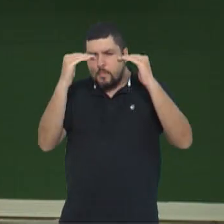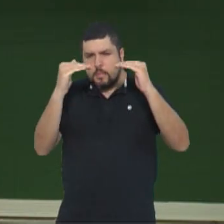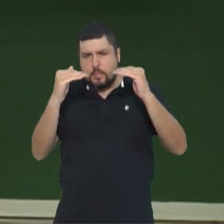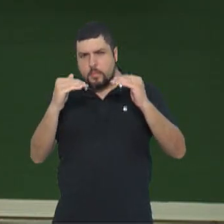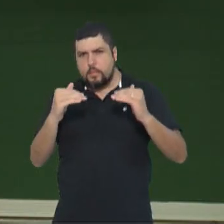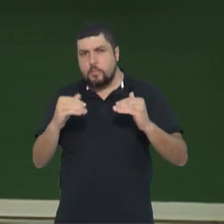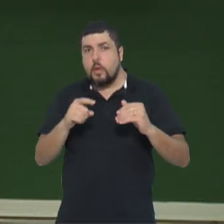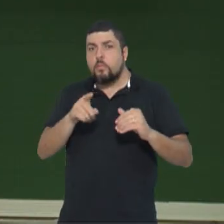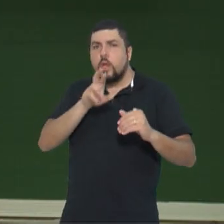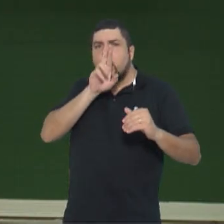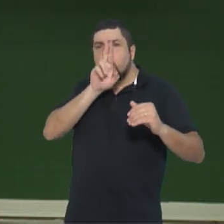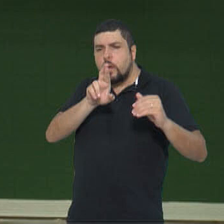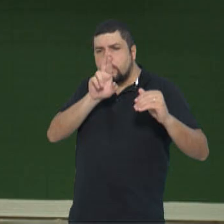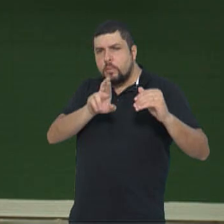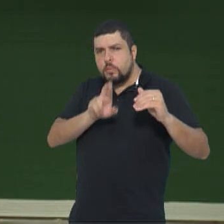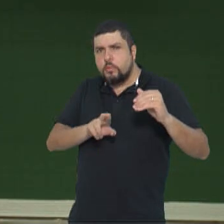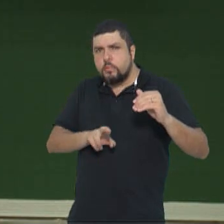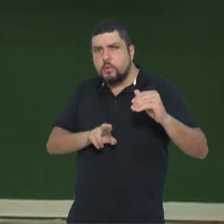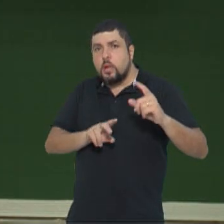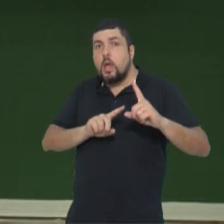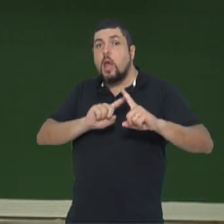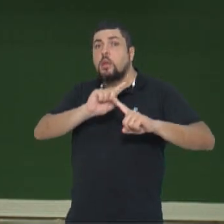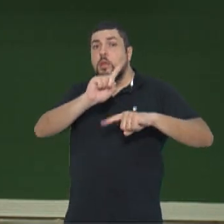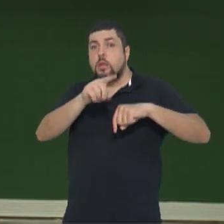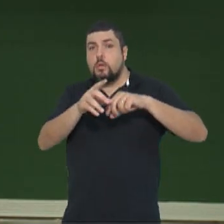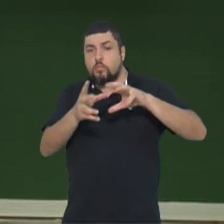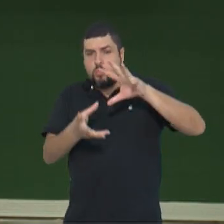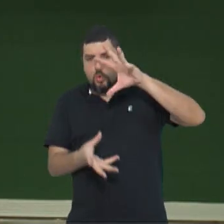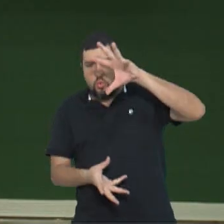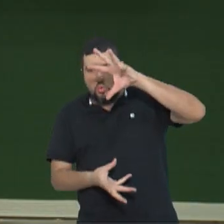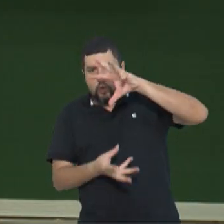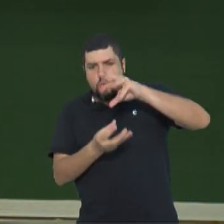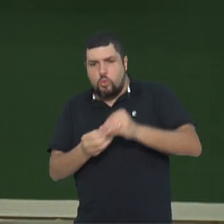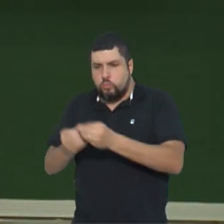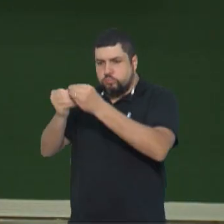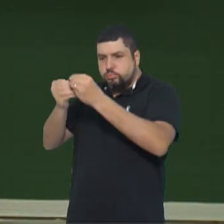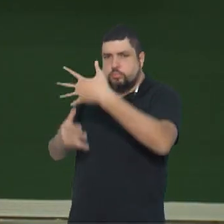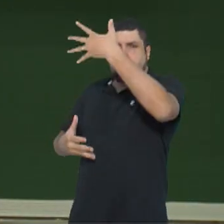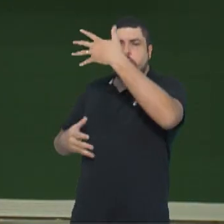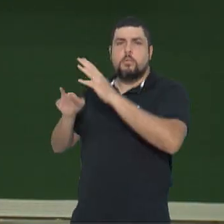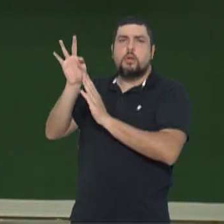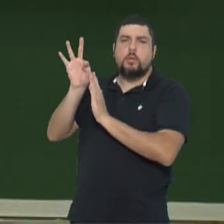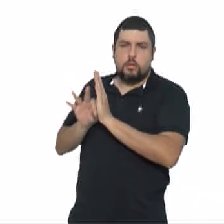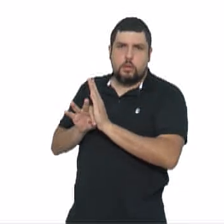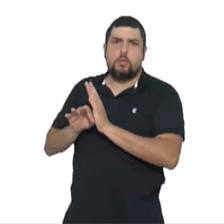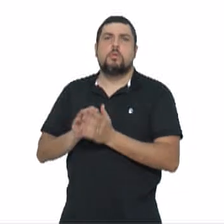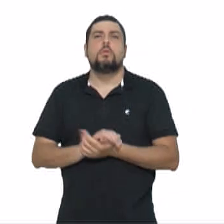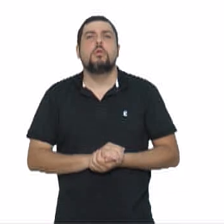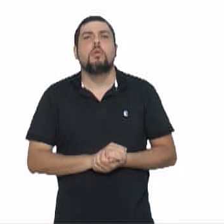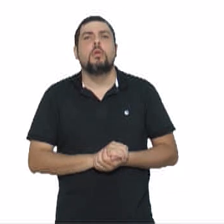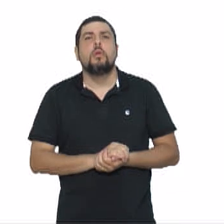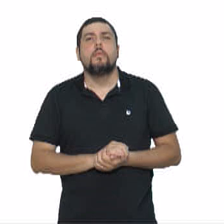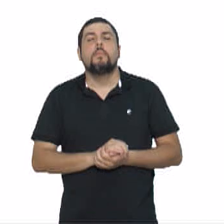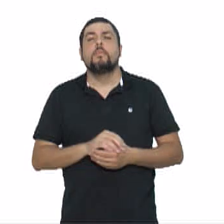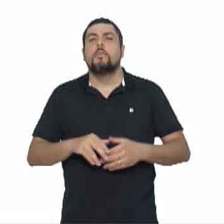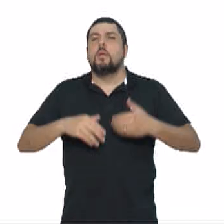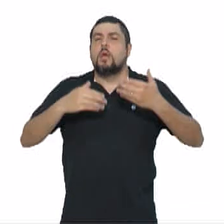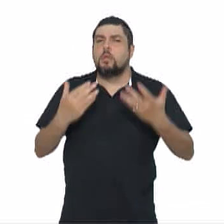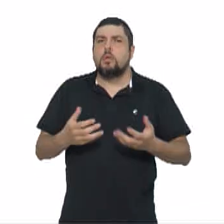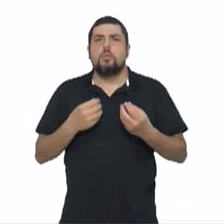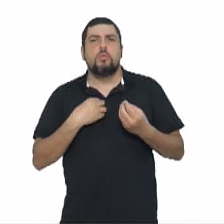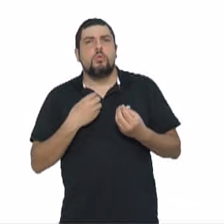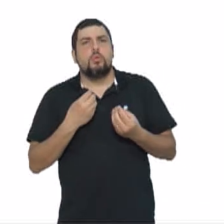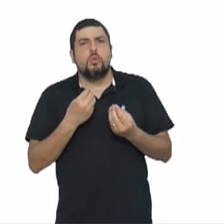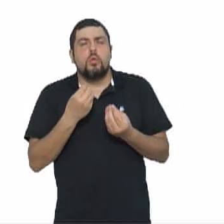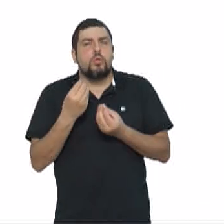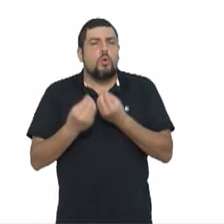você vai textualizar, vai transformar em texto, tá bom? Perguntas que você vai fazer para você e vai respondendo. Informações sobre o